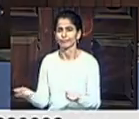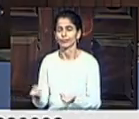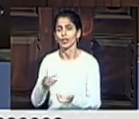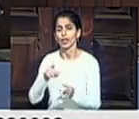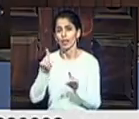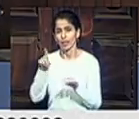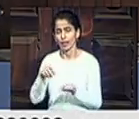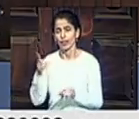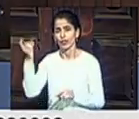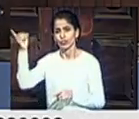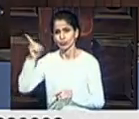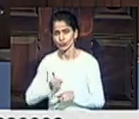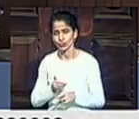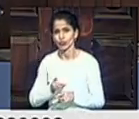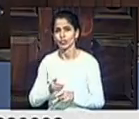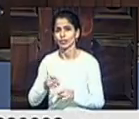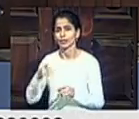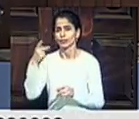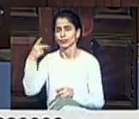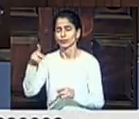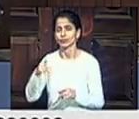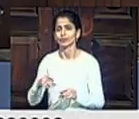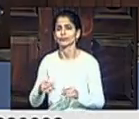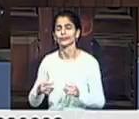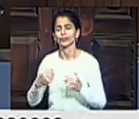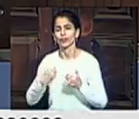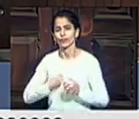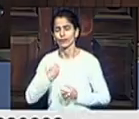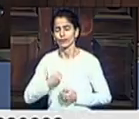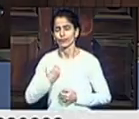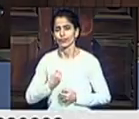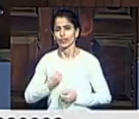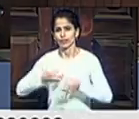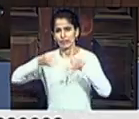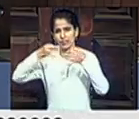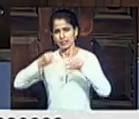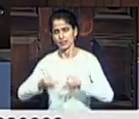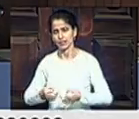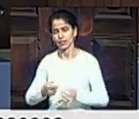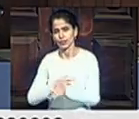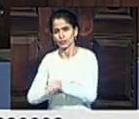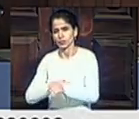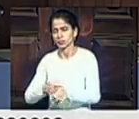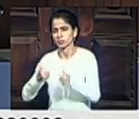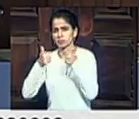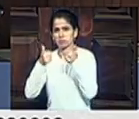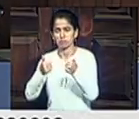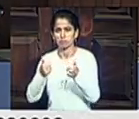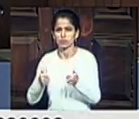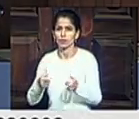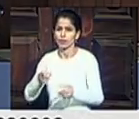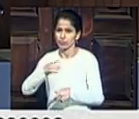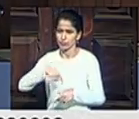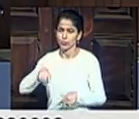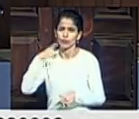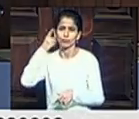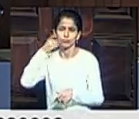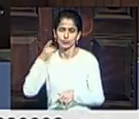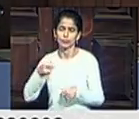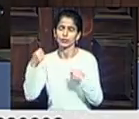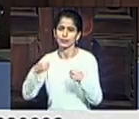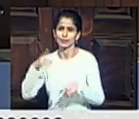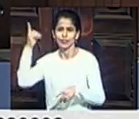ter a sua dignidade garantida por nós, deputados.